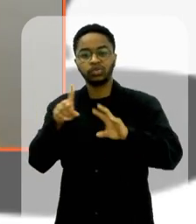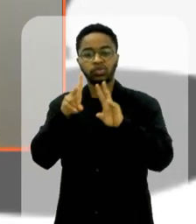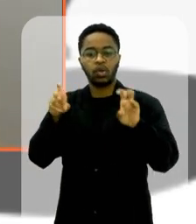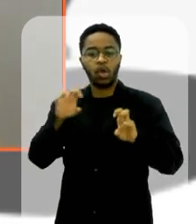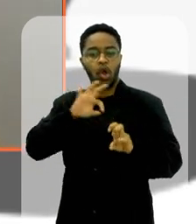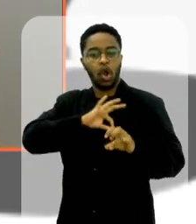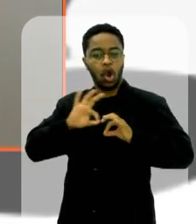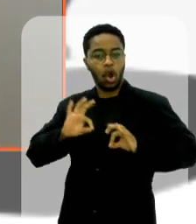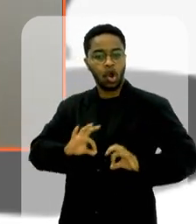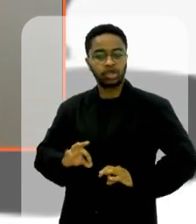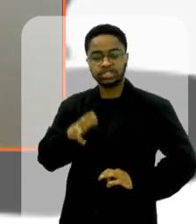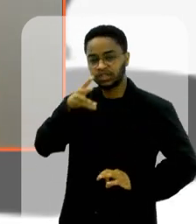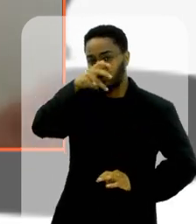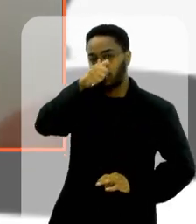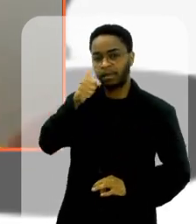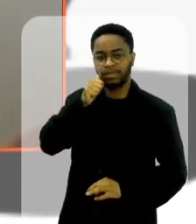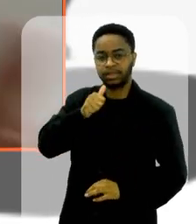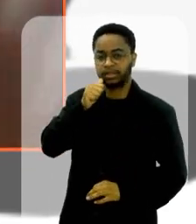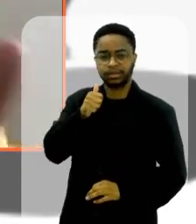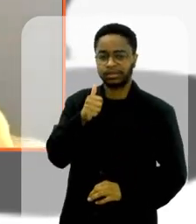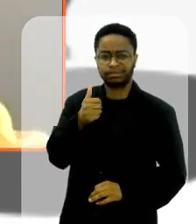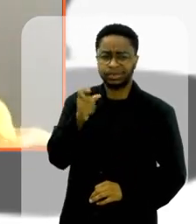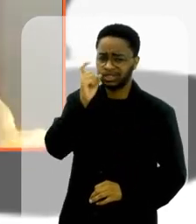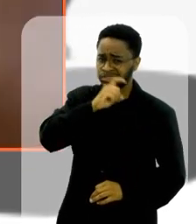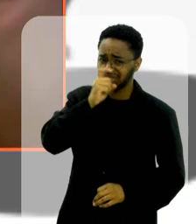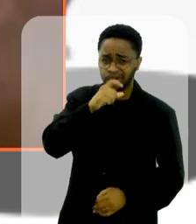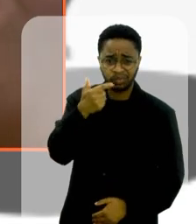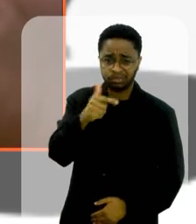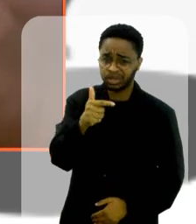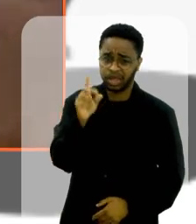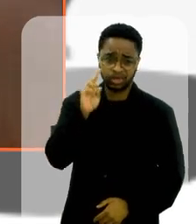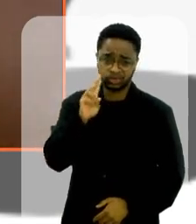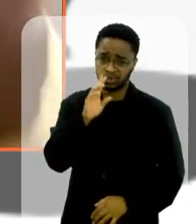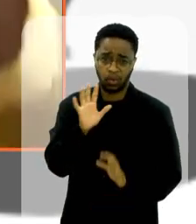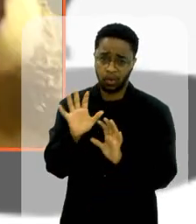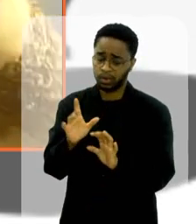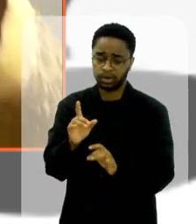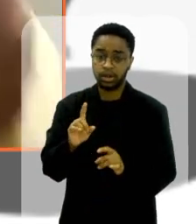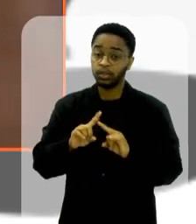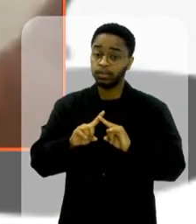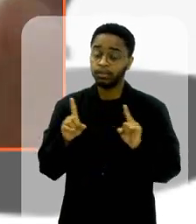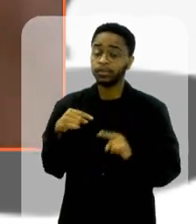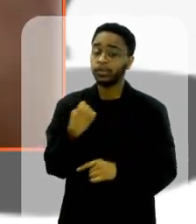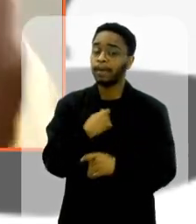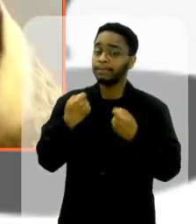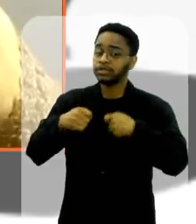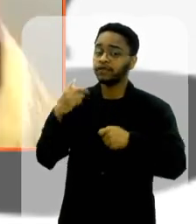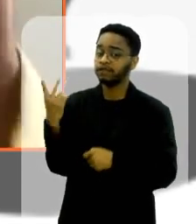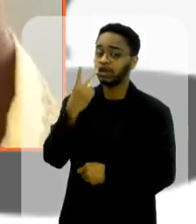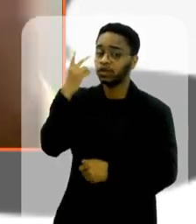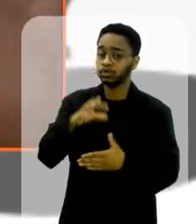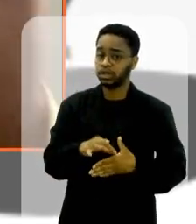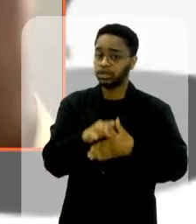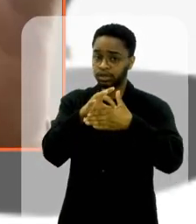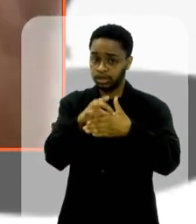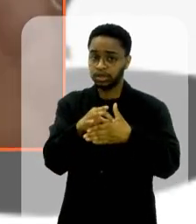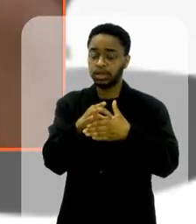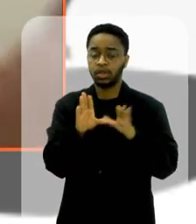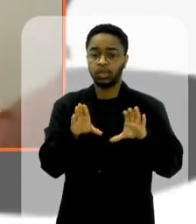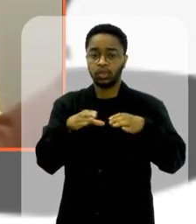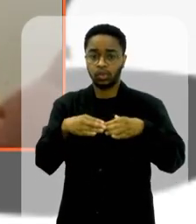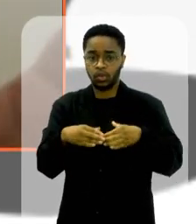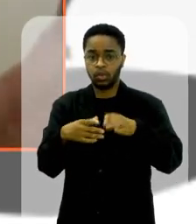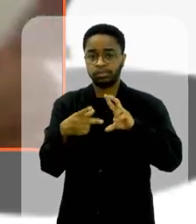a uma onça que salvou uma menina que estava se afogando, que não tem nada disso. Nós temos que valorizar esse grande chefe da